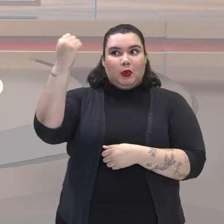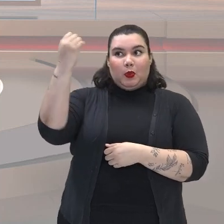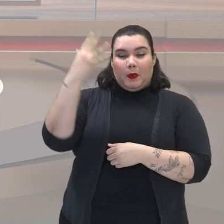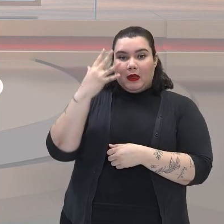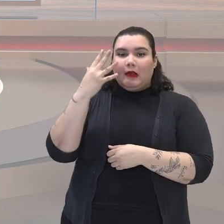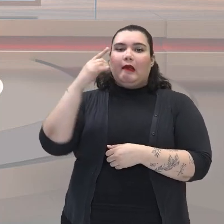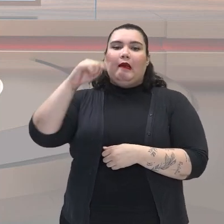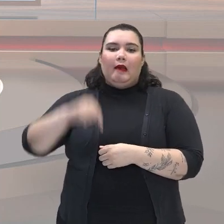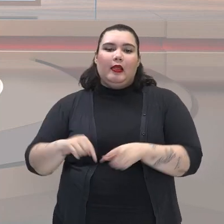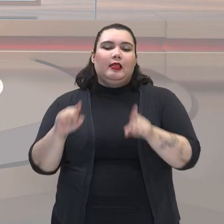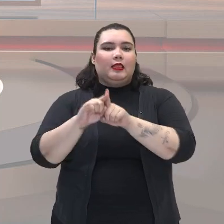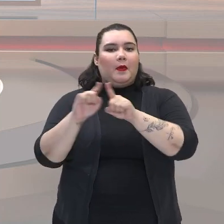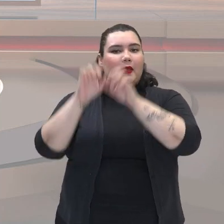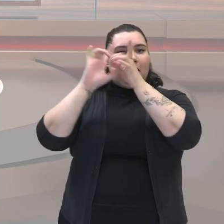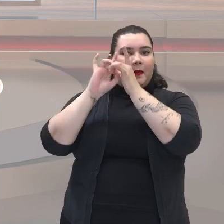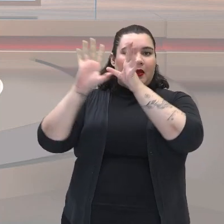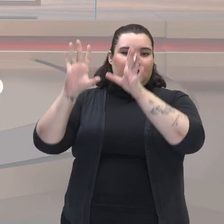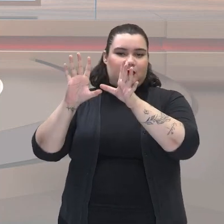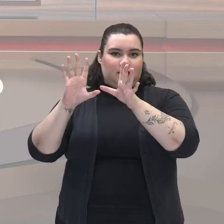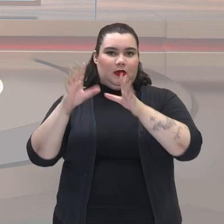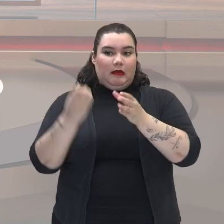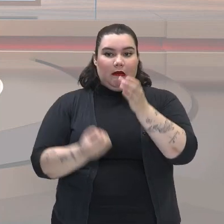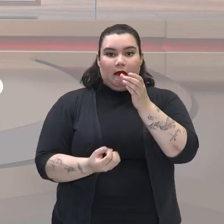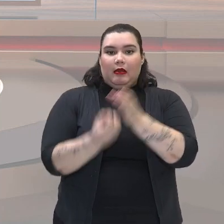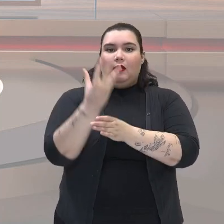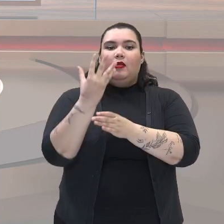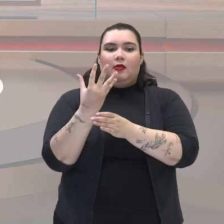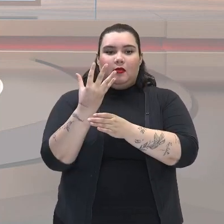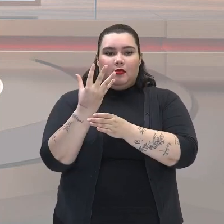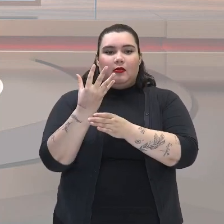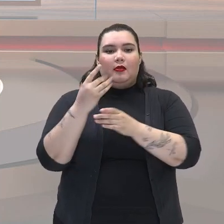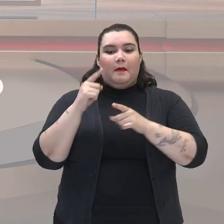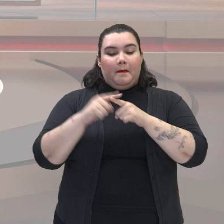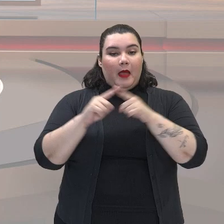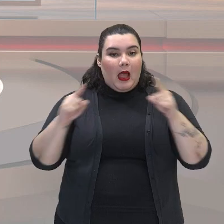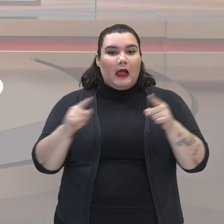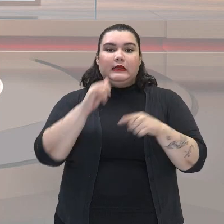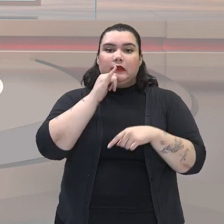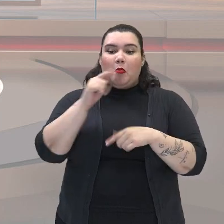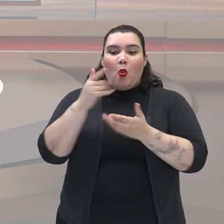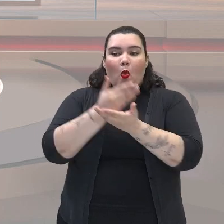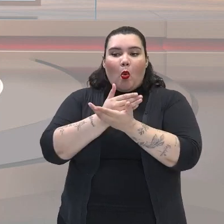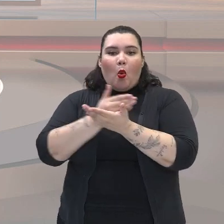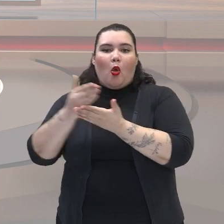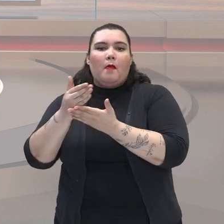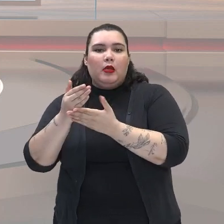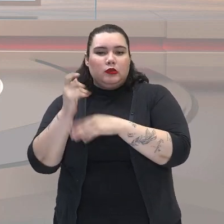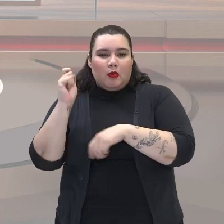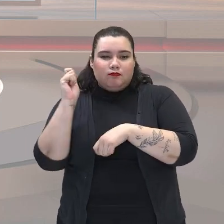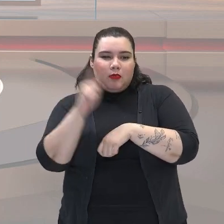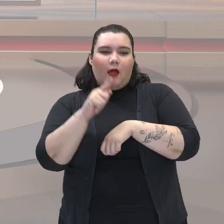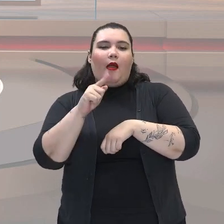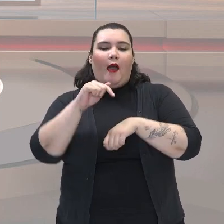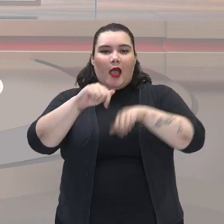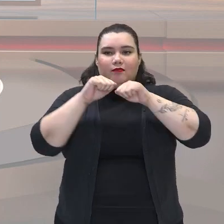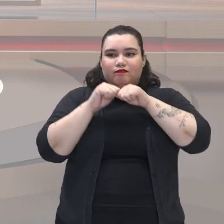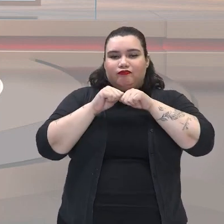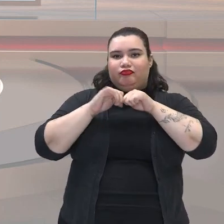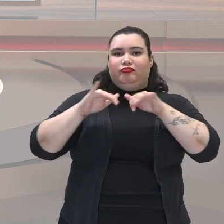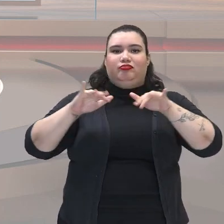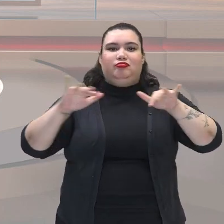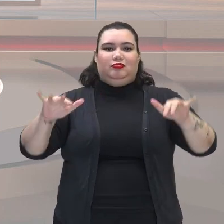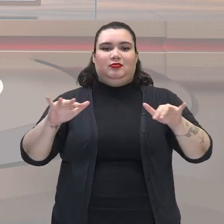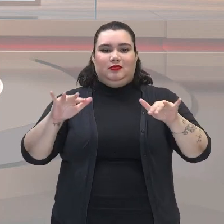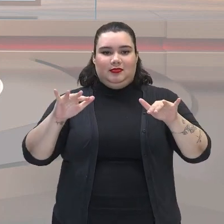iluminista e da questão do liberalismo. Surgiu, mas ela é como essa pedra que caiu e está reverberando para diversos outros lugares.